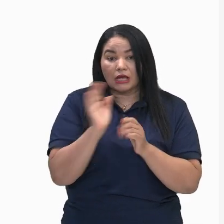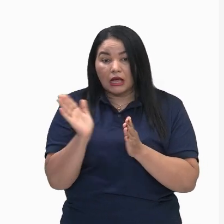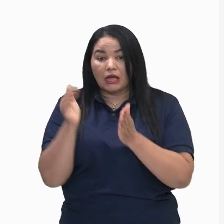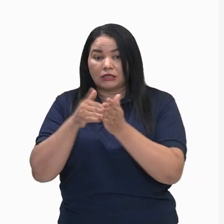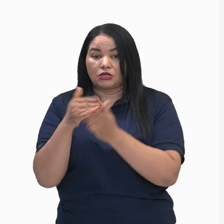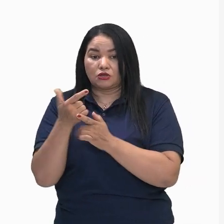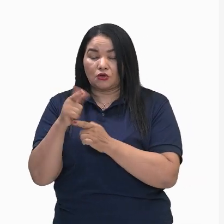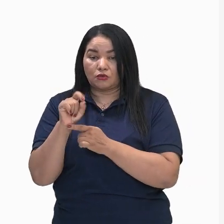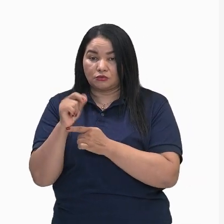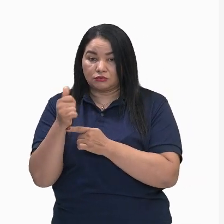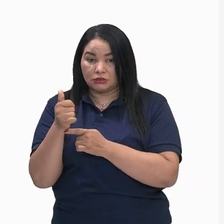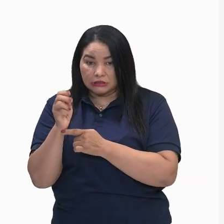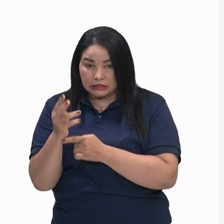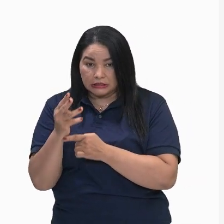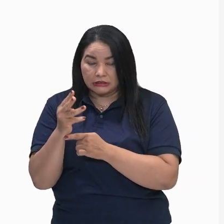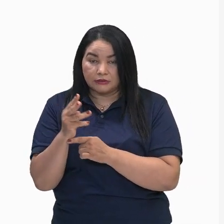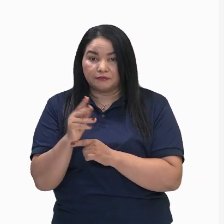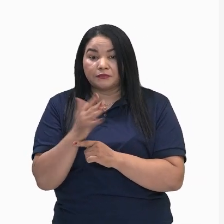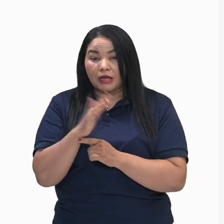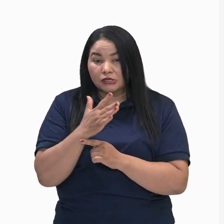2013,